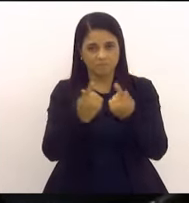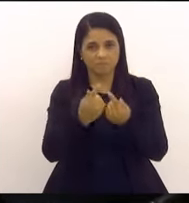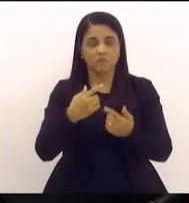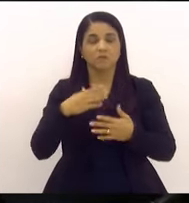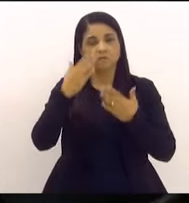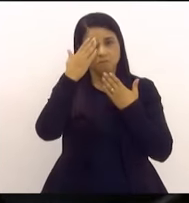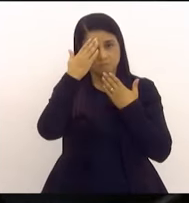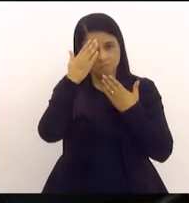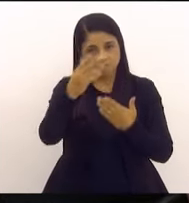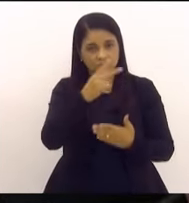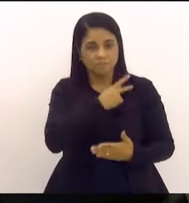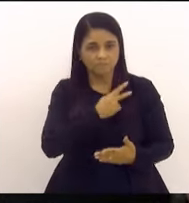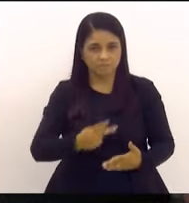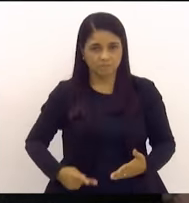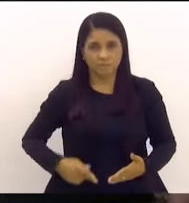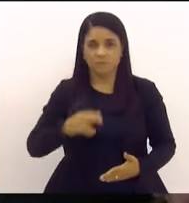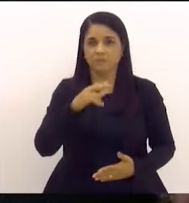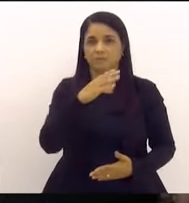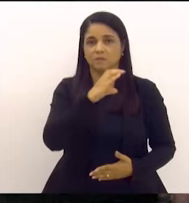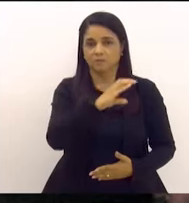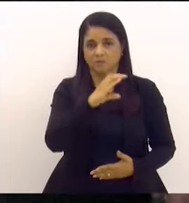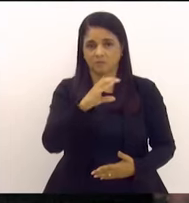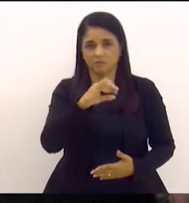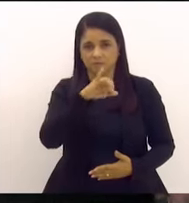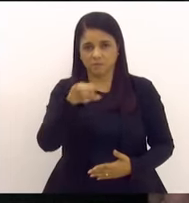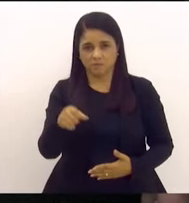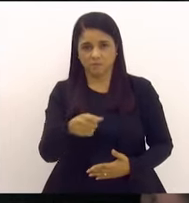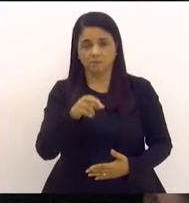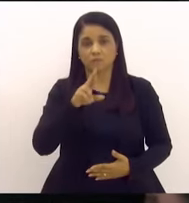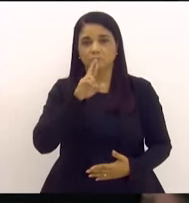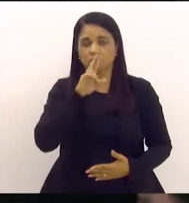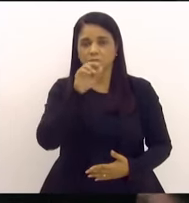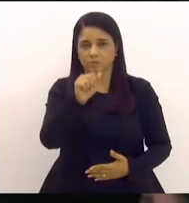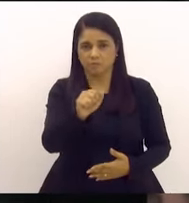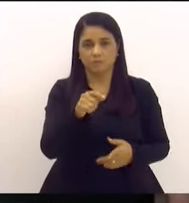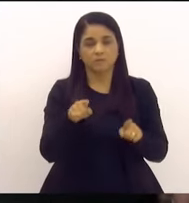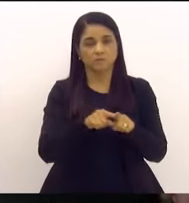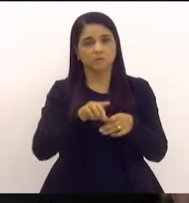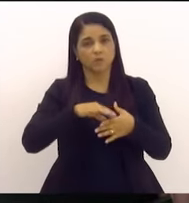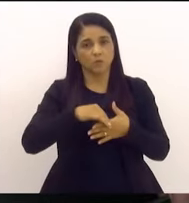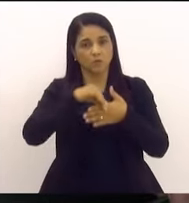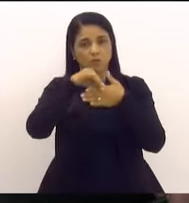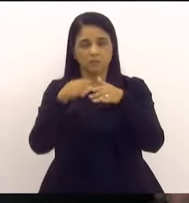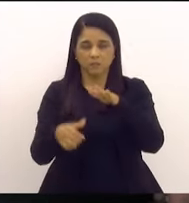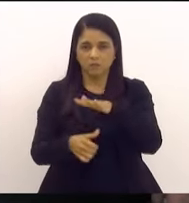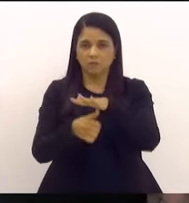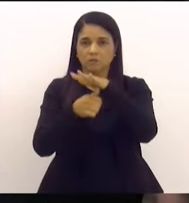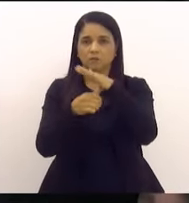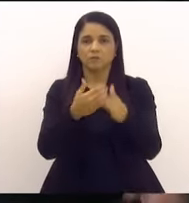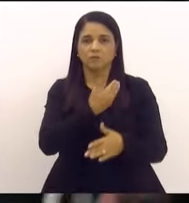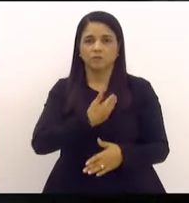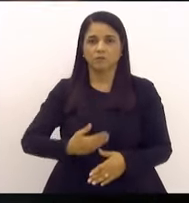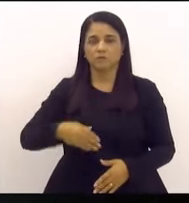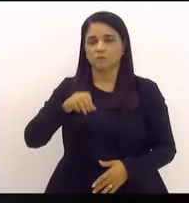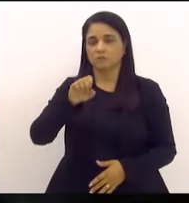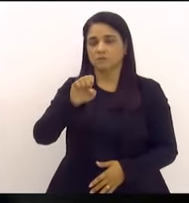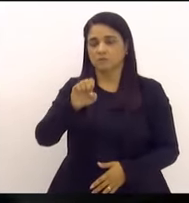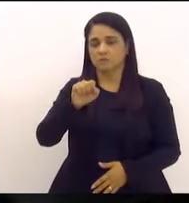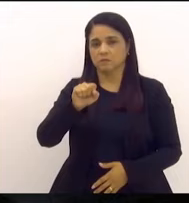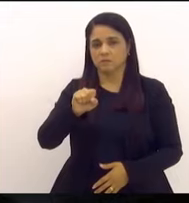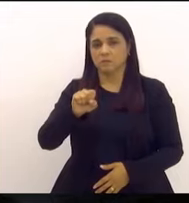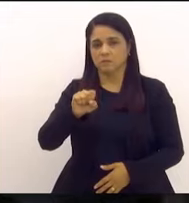CCJ, Rodrigo Amorim, ao líder do governo, deputado estadual Serginho, e aos outros